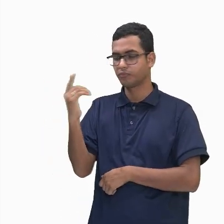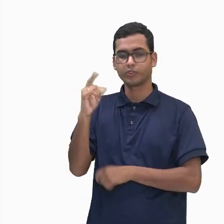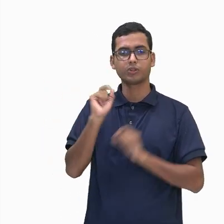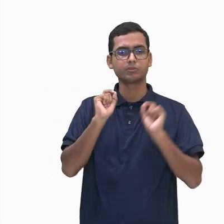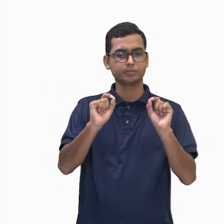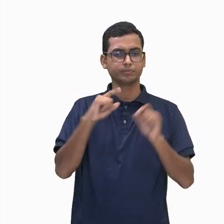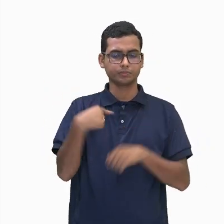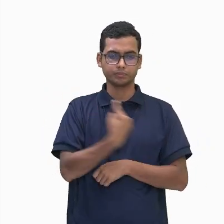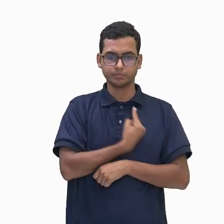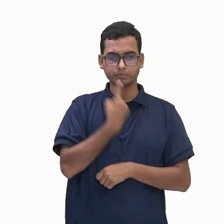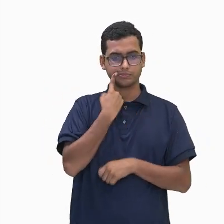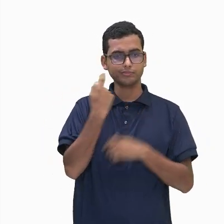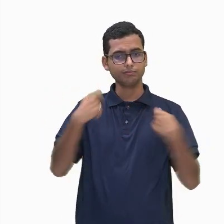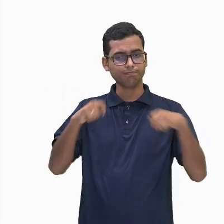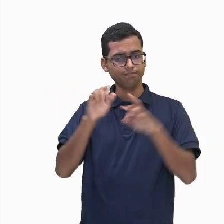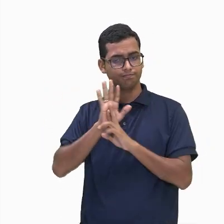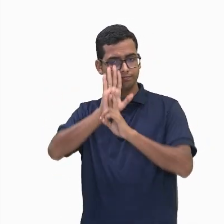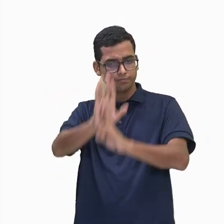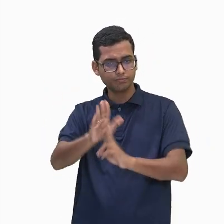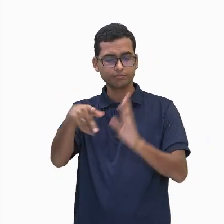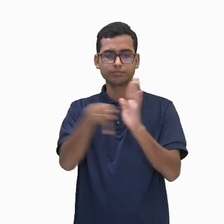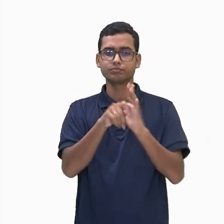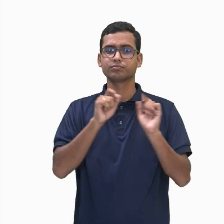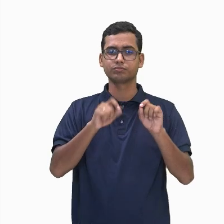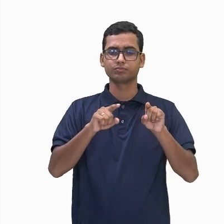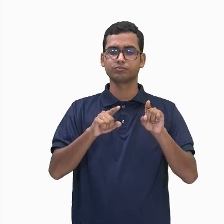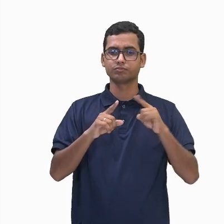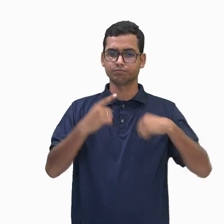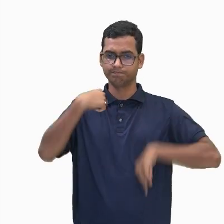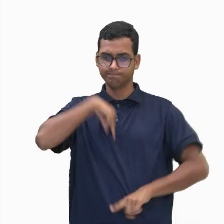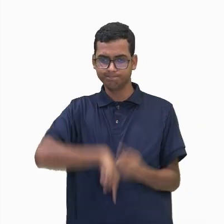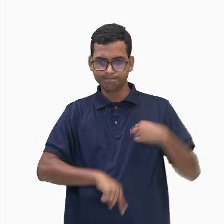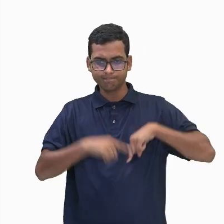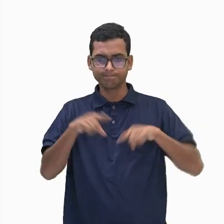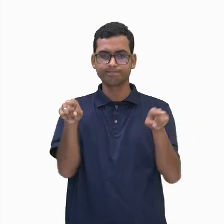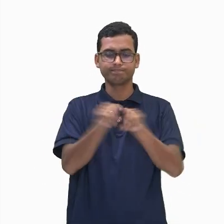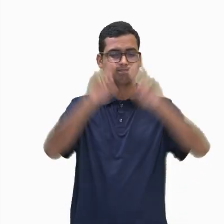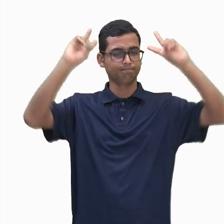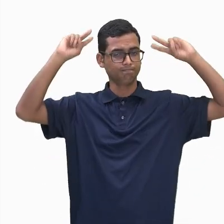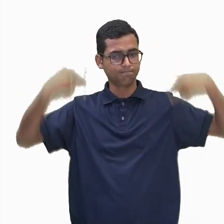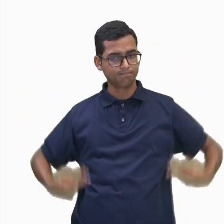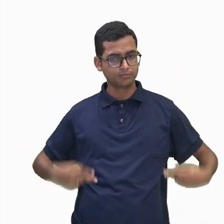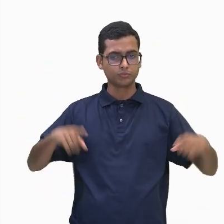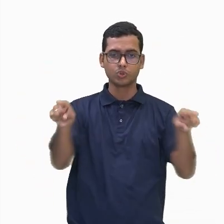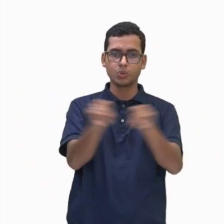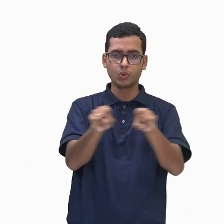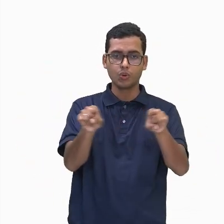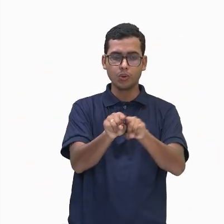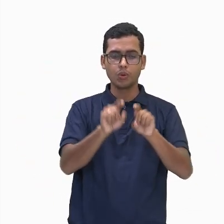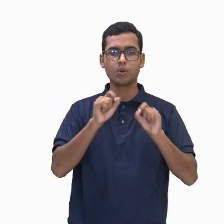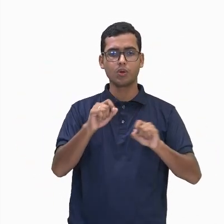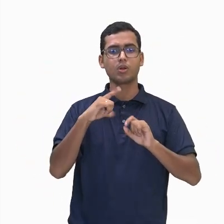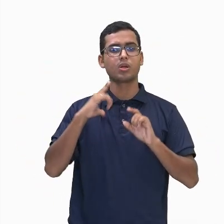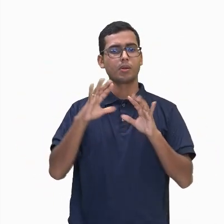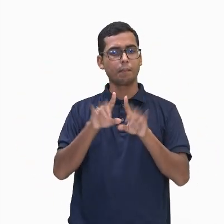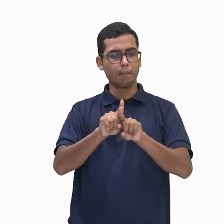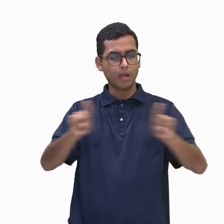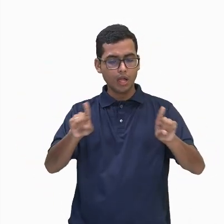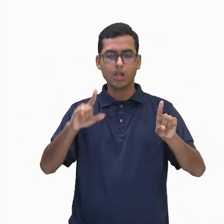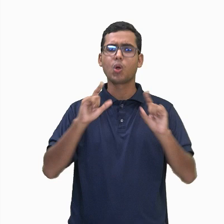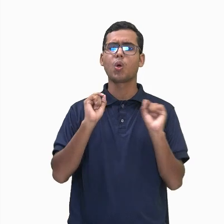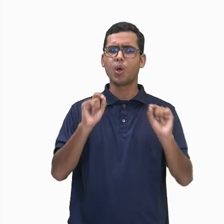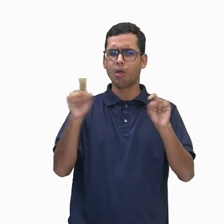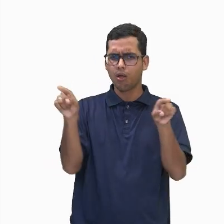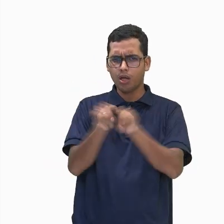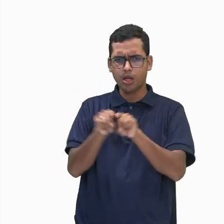que está representada em um organismo e como um ser humano, né? Mas todos os seres